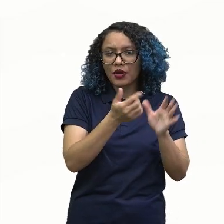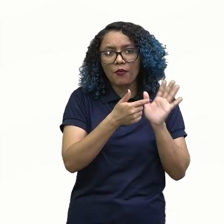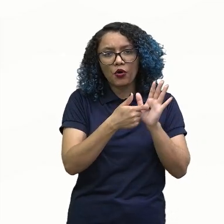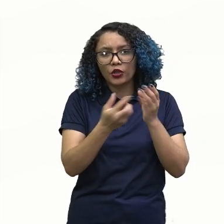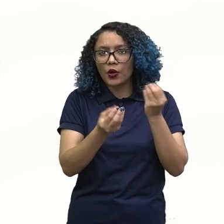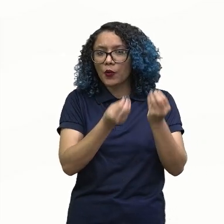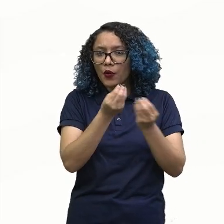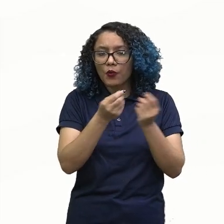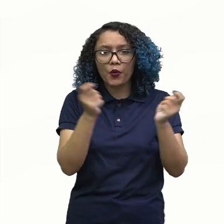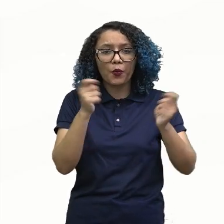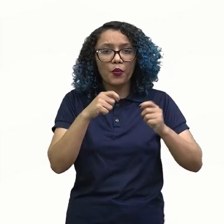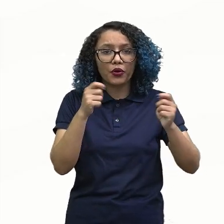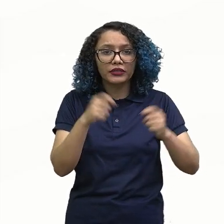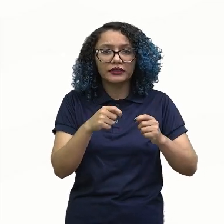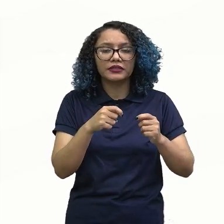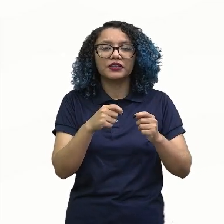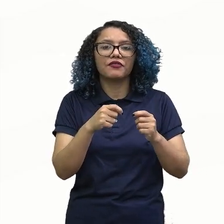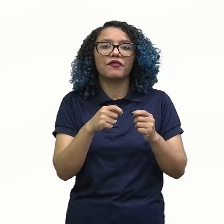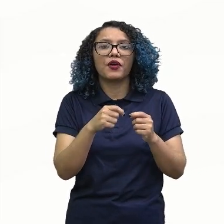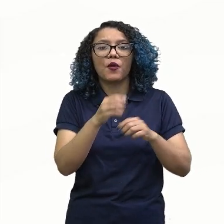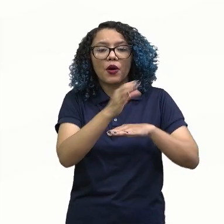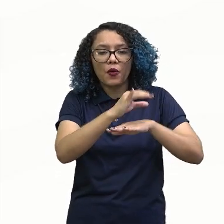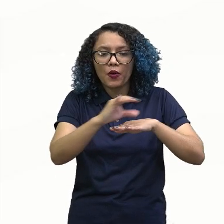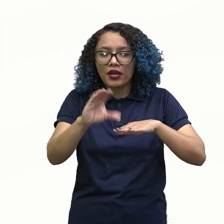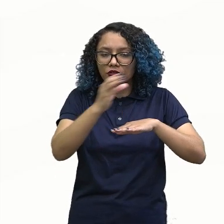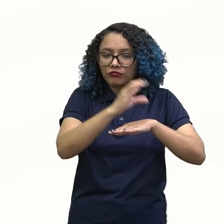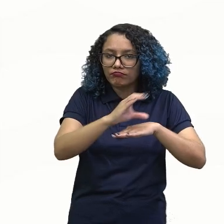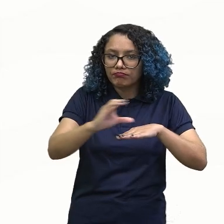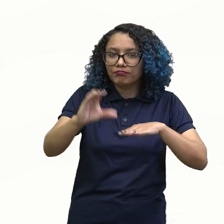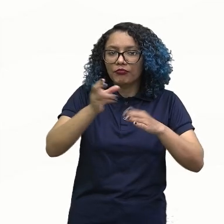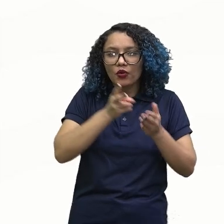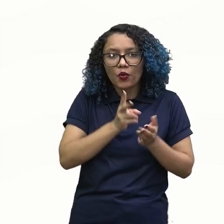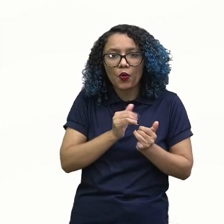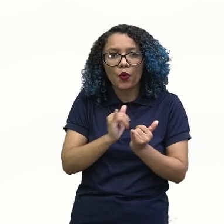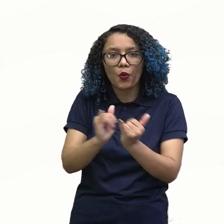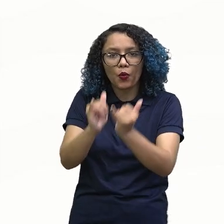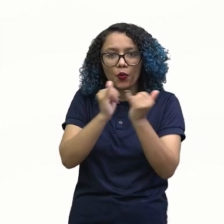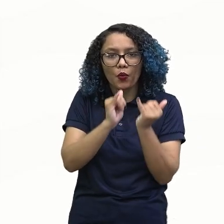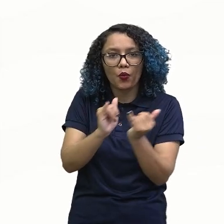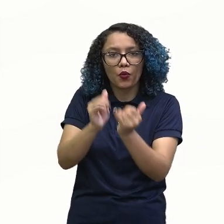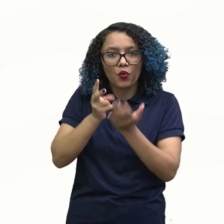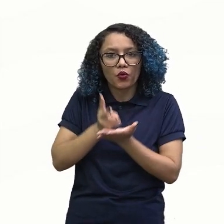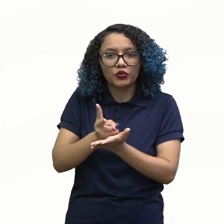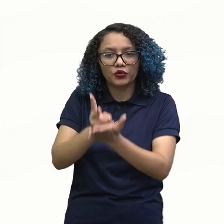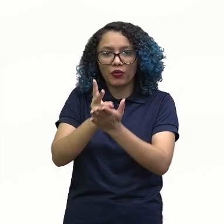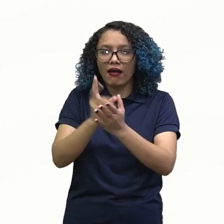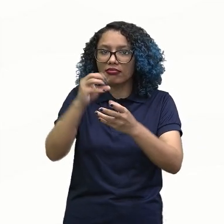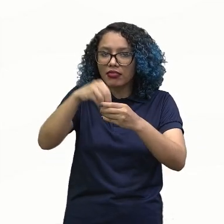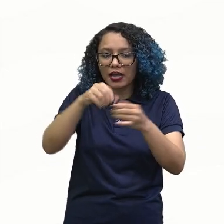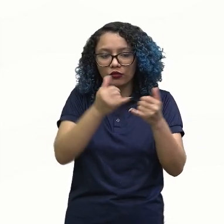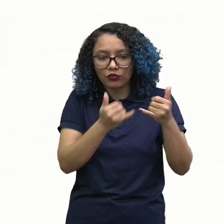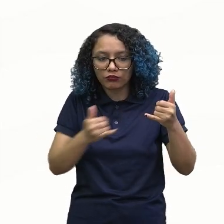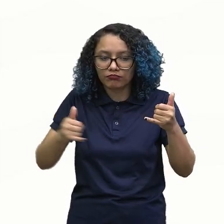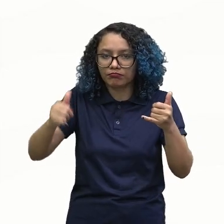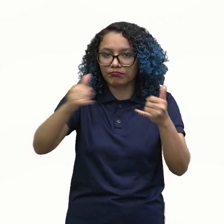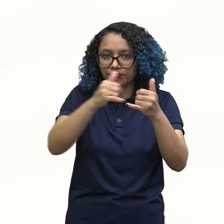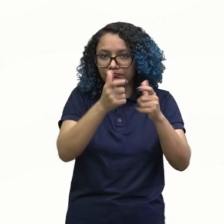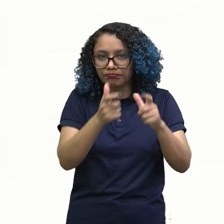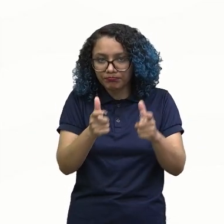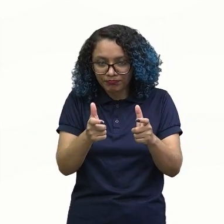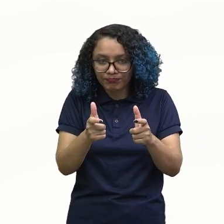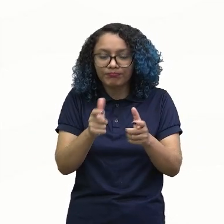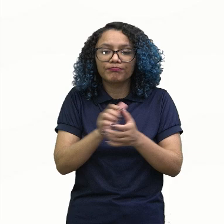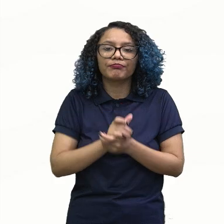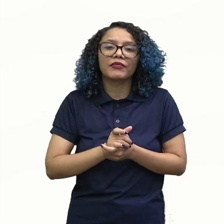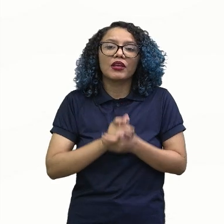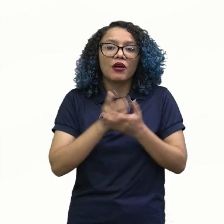ele consegue manter a corrente elétrica, que é um fluido em circuito. Vamos por partes. Olha só,